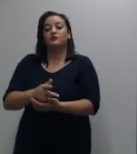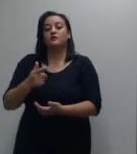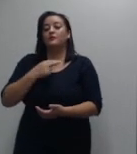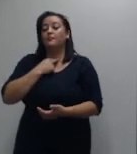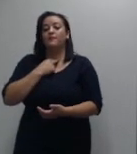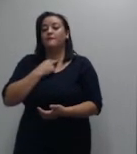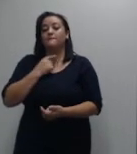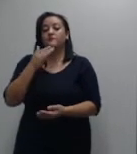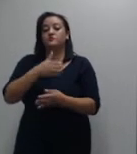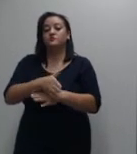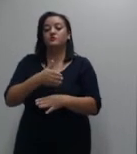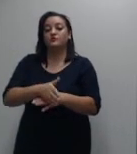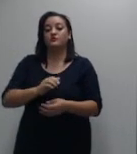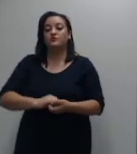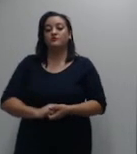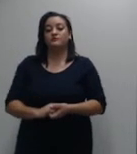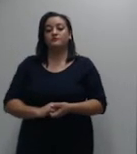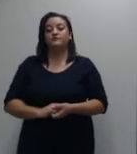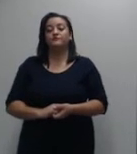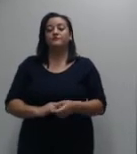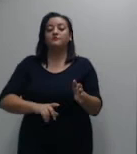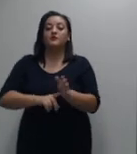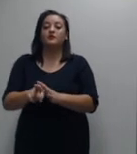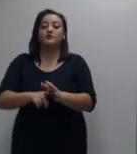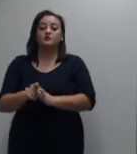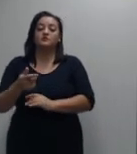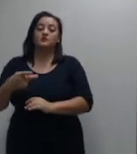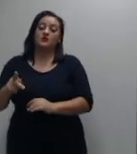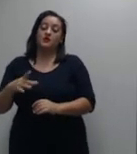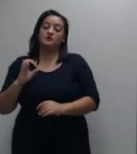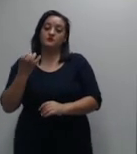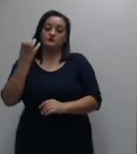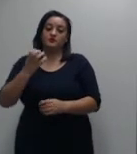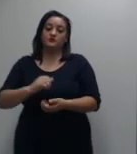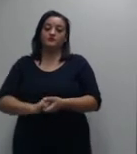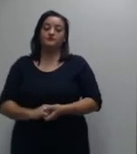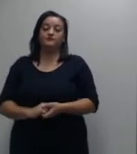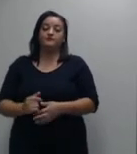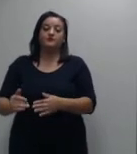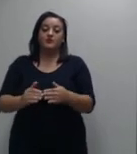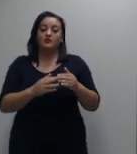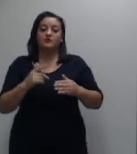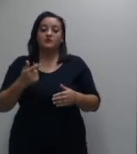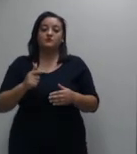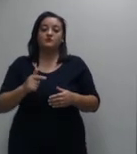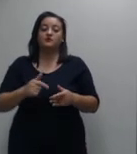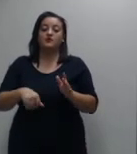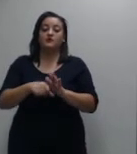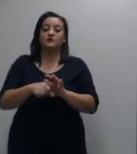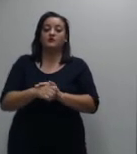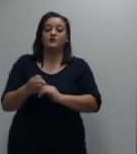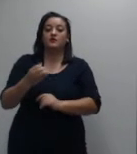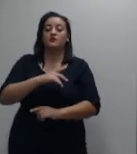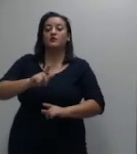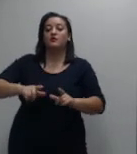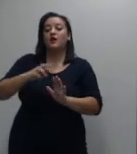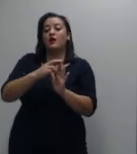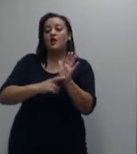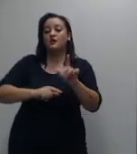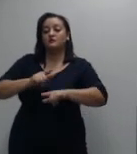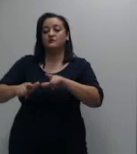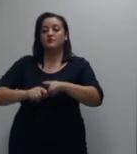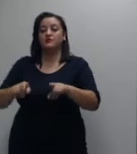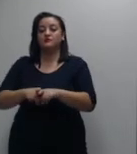ingressar no mérito das questões lado e se segurou violação a normas trabalhistas tá um pouco ao